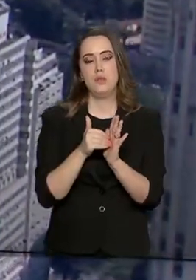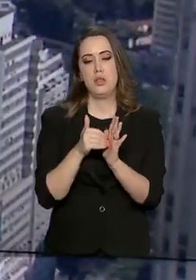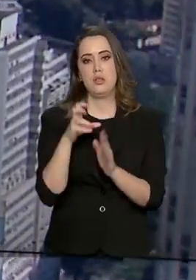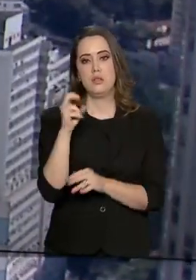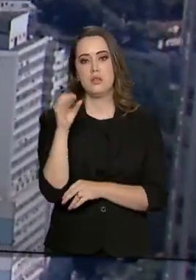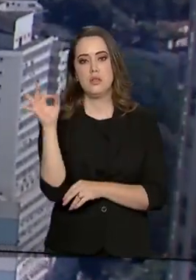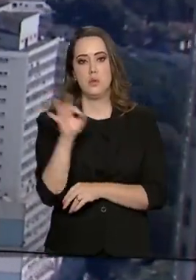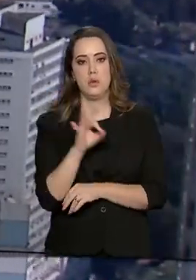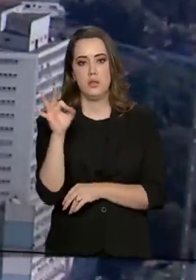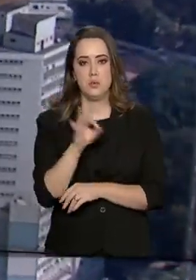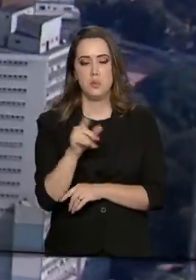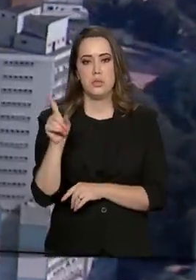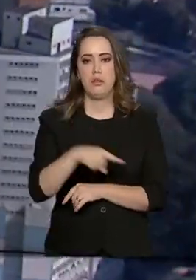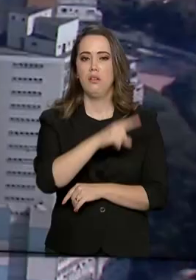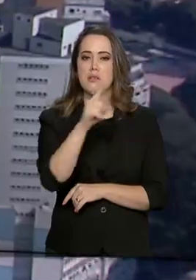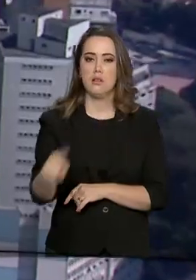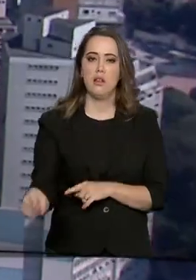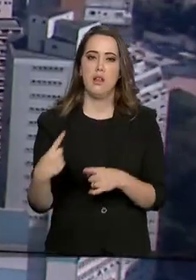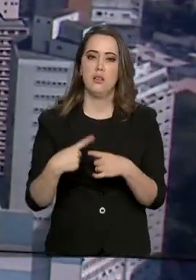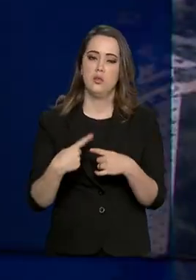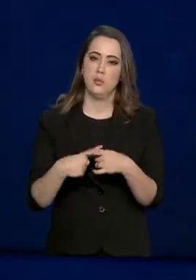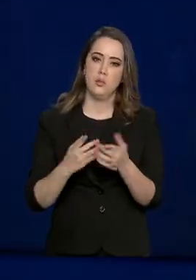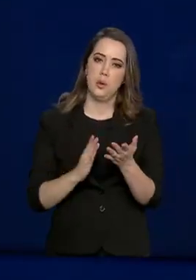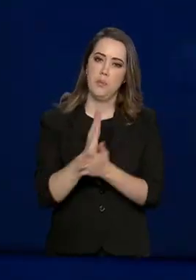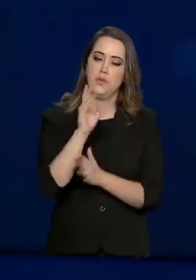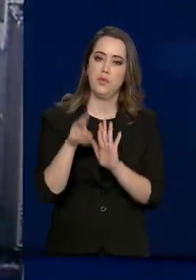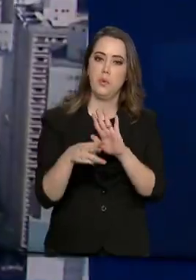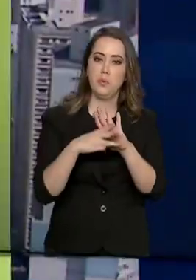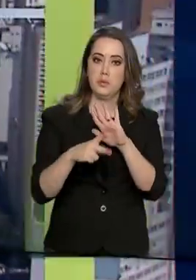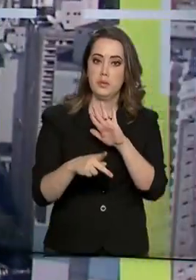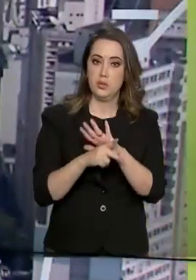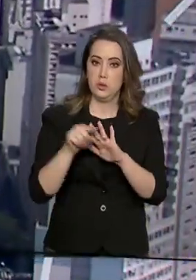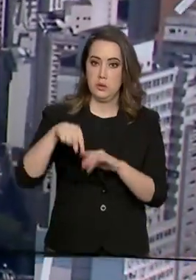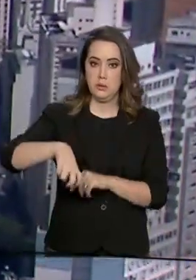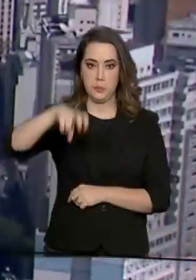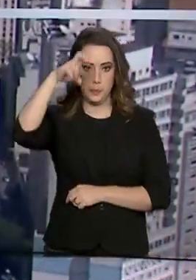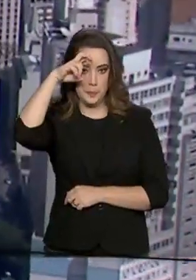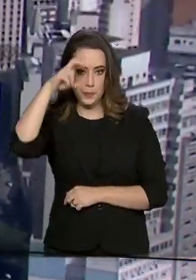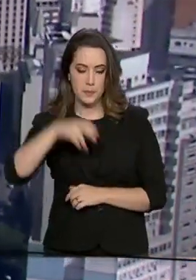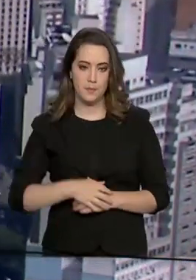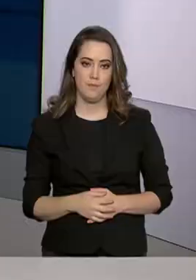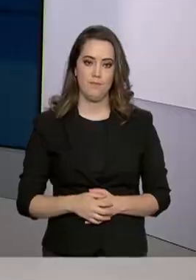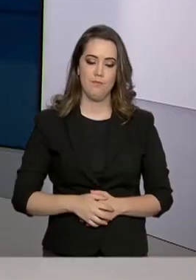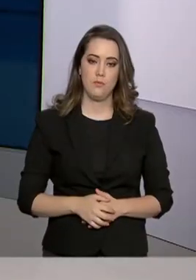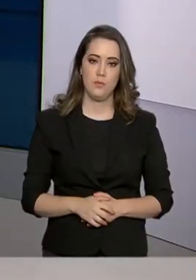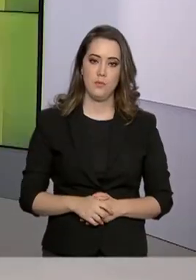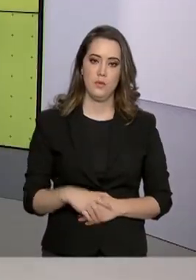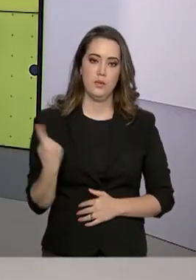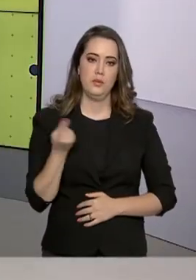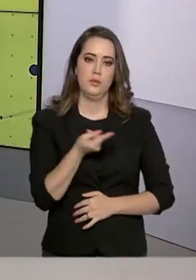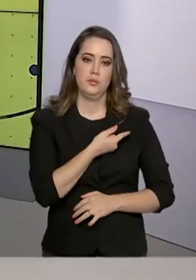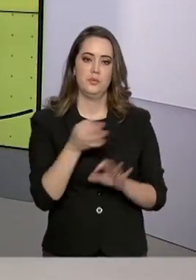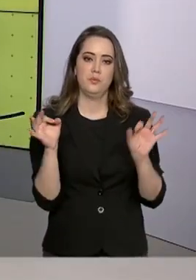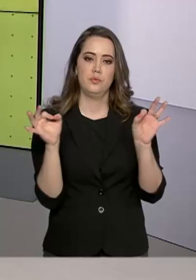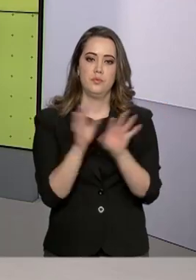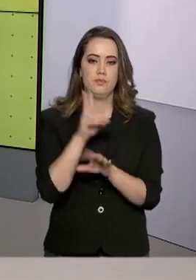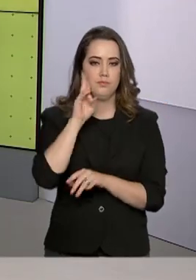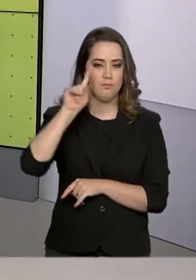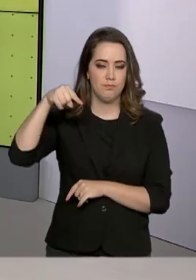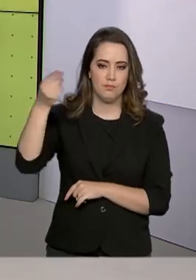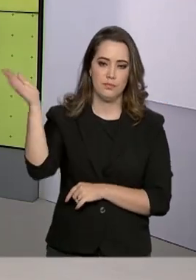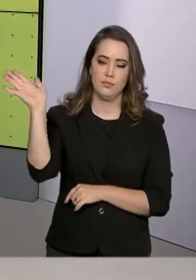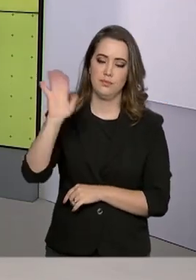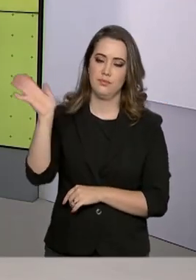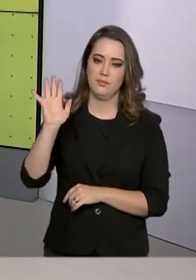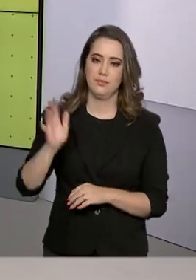50% foi revogado com a sanção da medida provisória nesta quinta feira a gente fica por aqui nos vemos